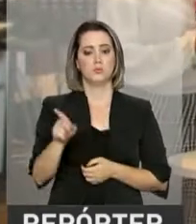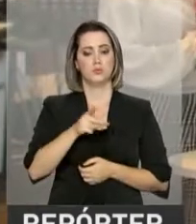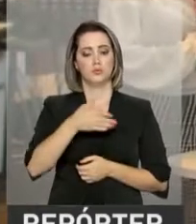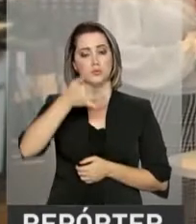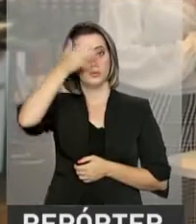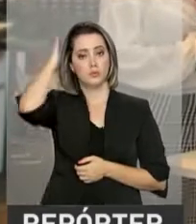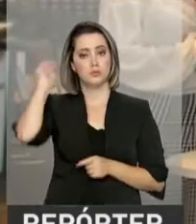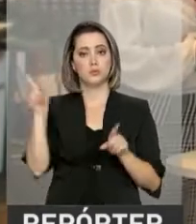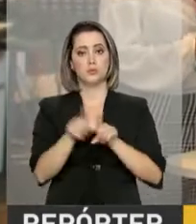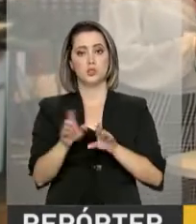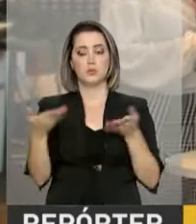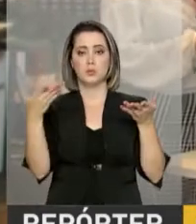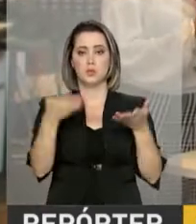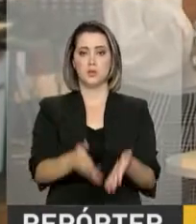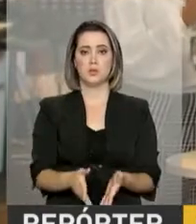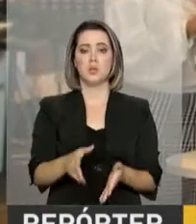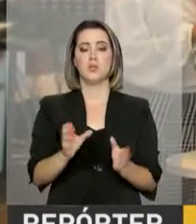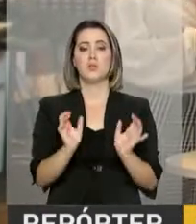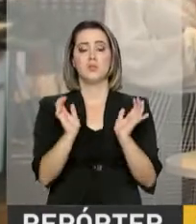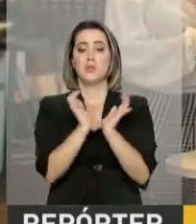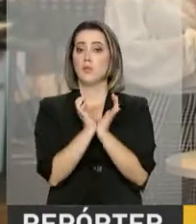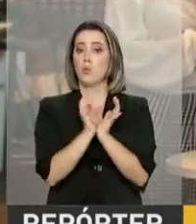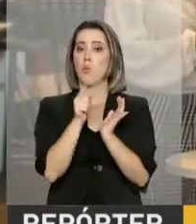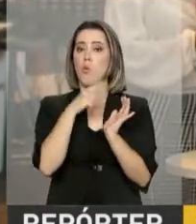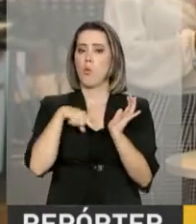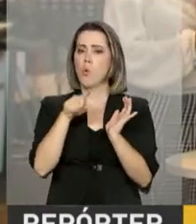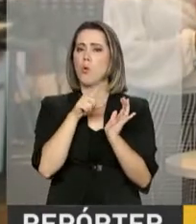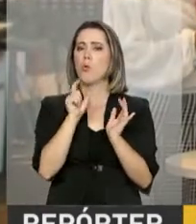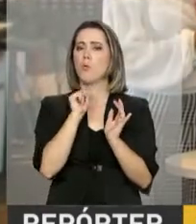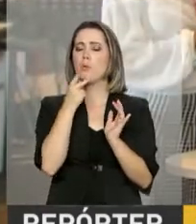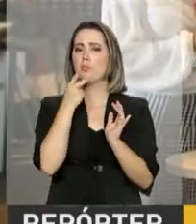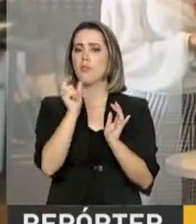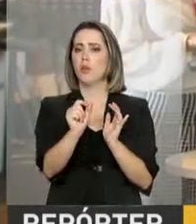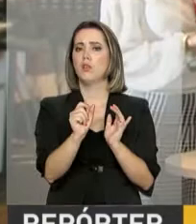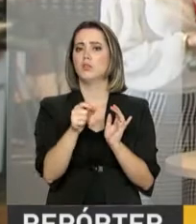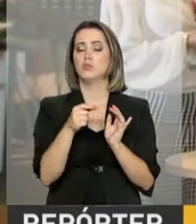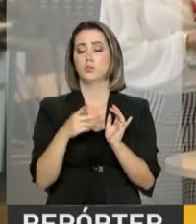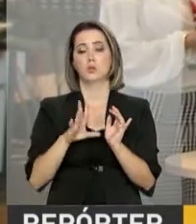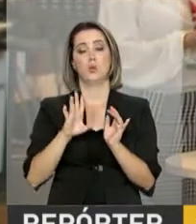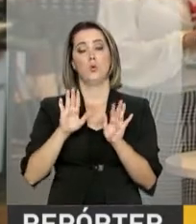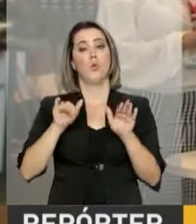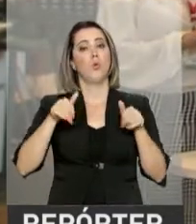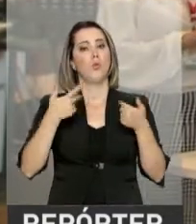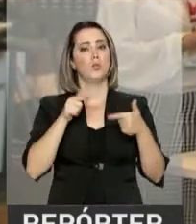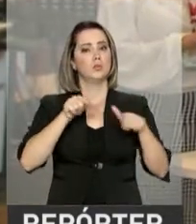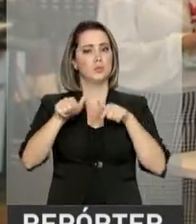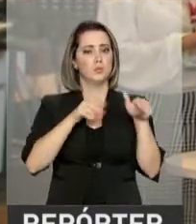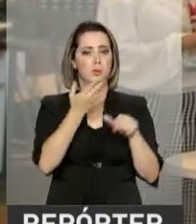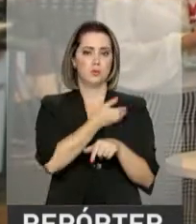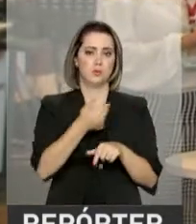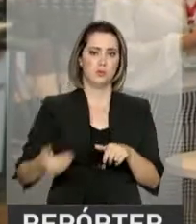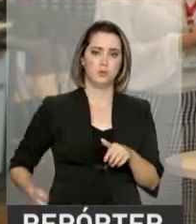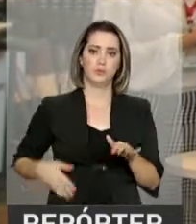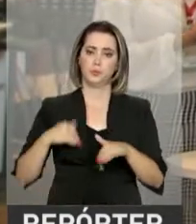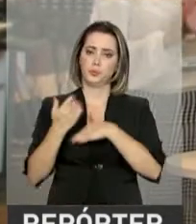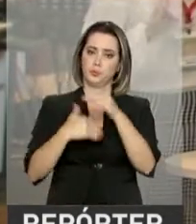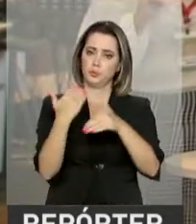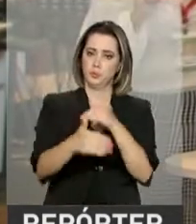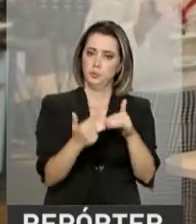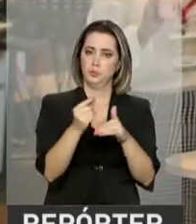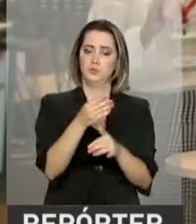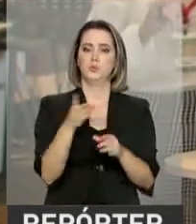também esteve no fórum e apresentou aos participantes o principal instrumento utilizado pelo governo para conseguir avançar com as reformas